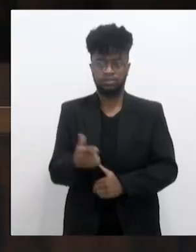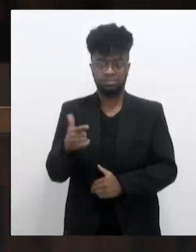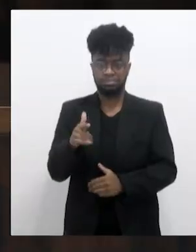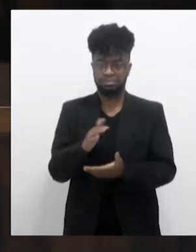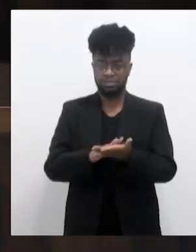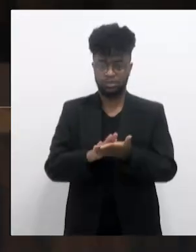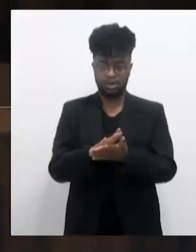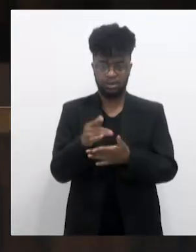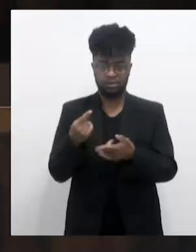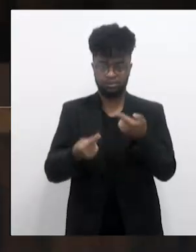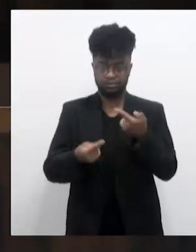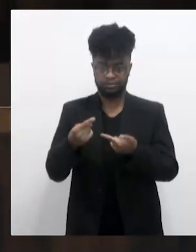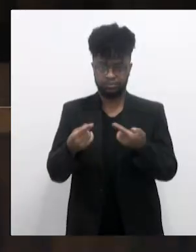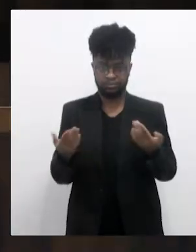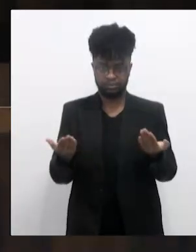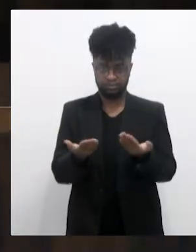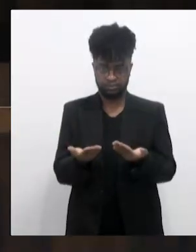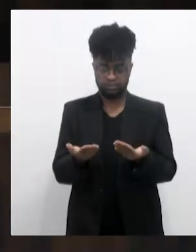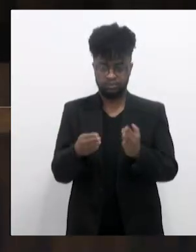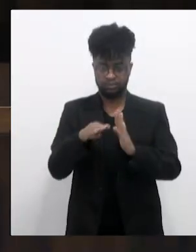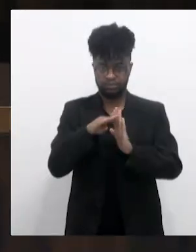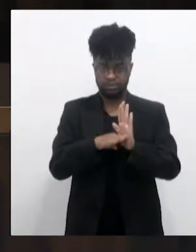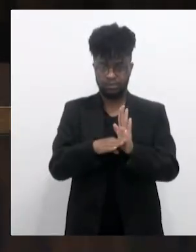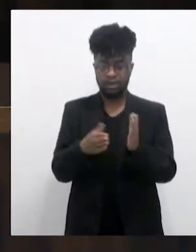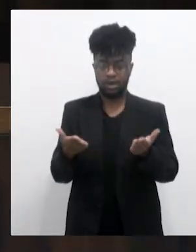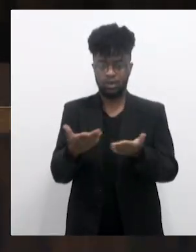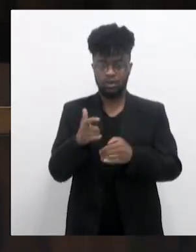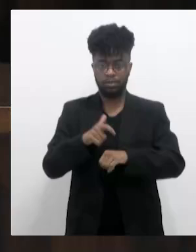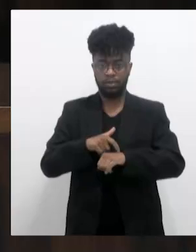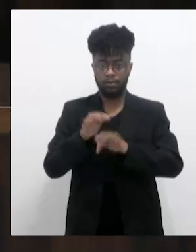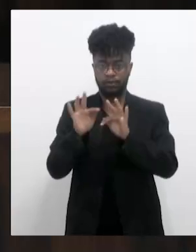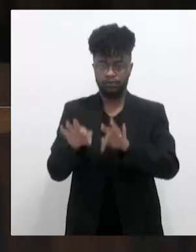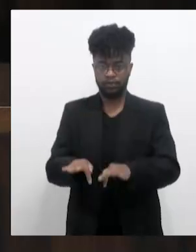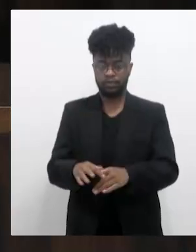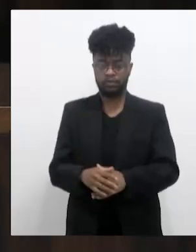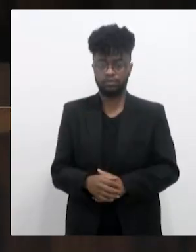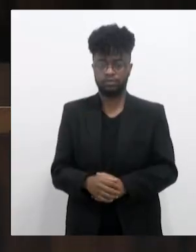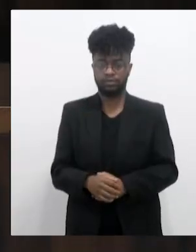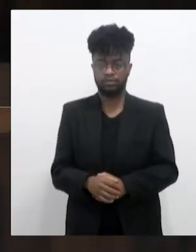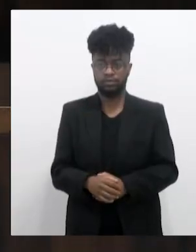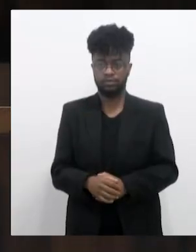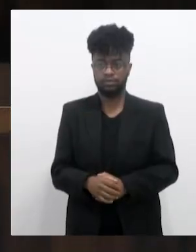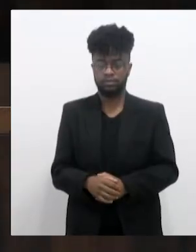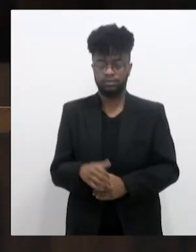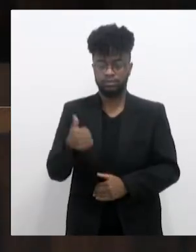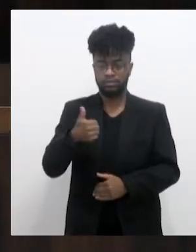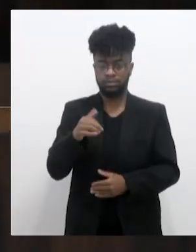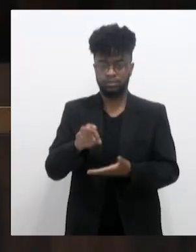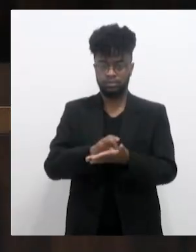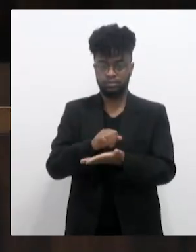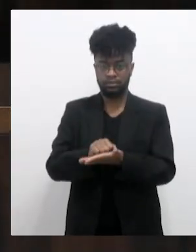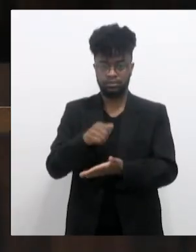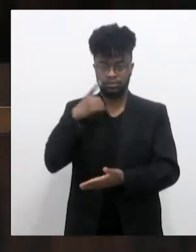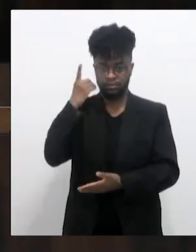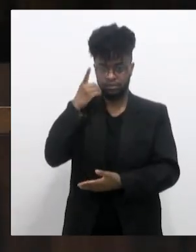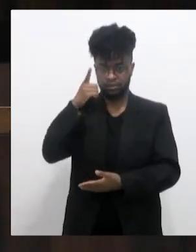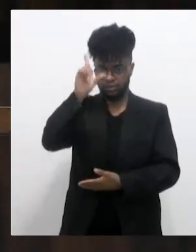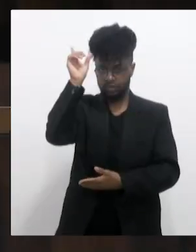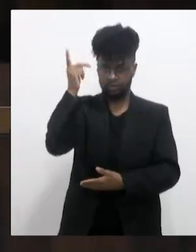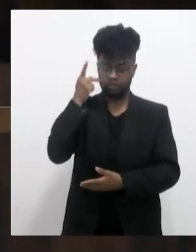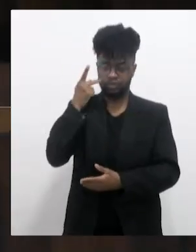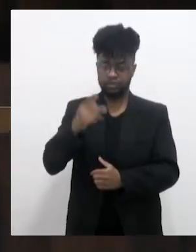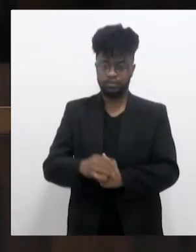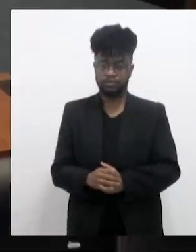Nada mais havendo tratar na ordem do dia, passa-se ao expediente final. Primeiro orador, deputado Luiz Paulo.